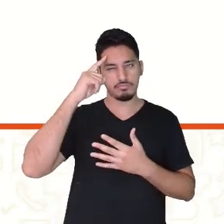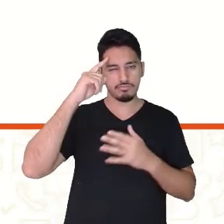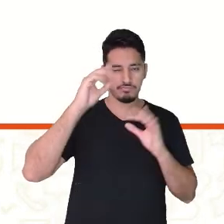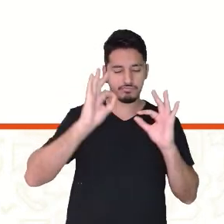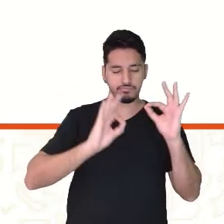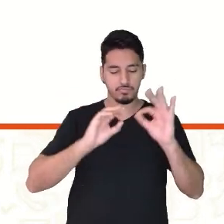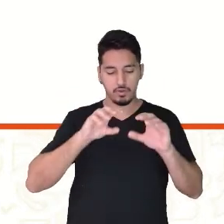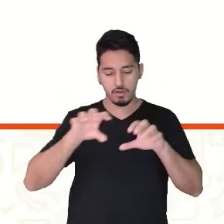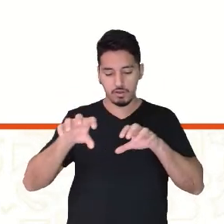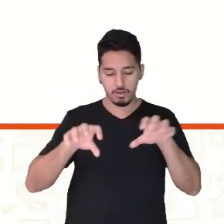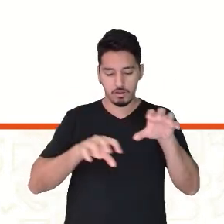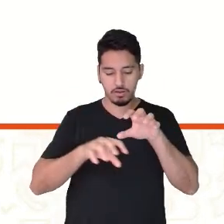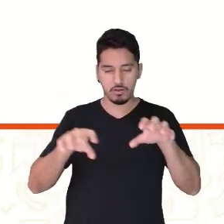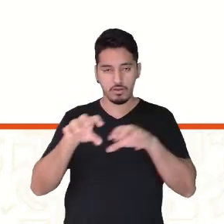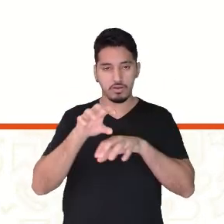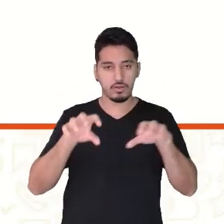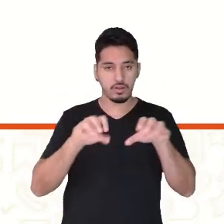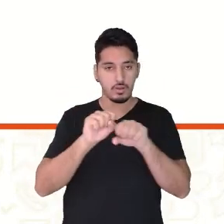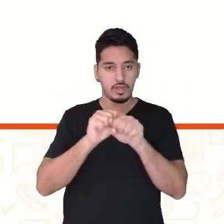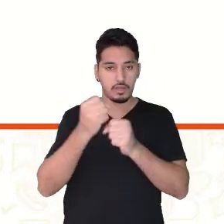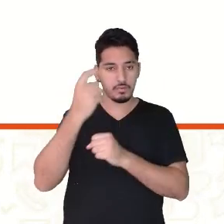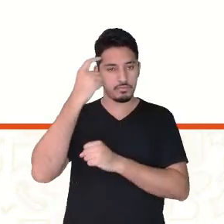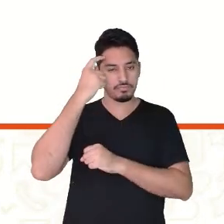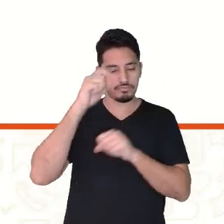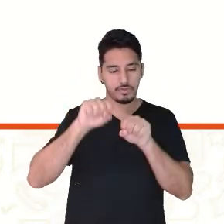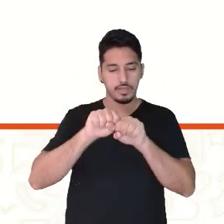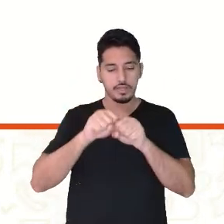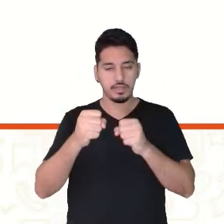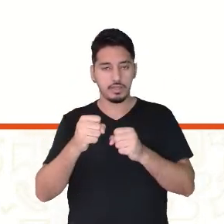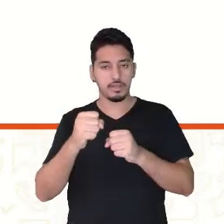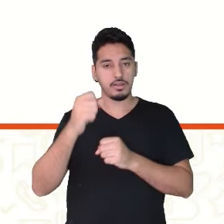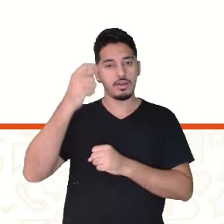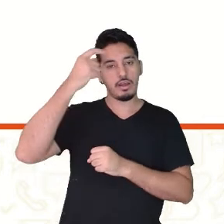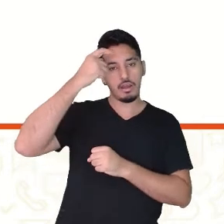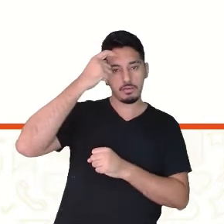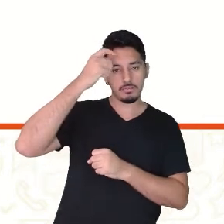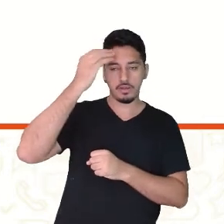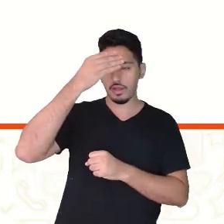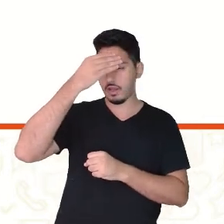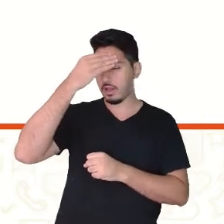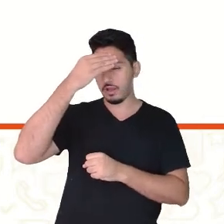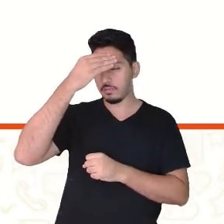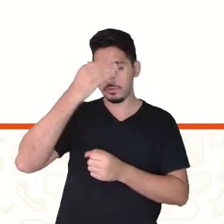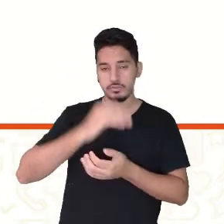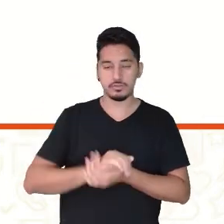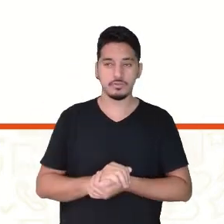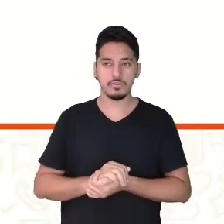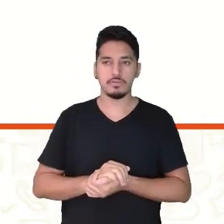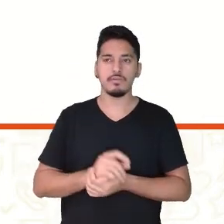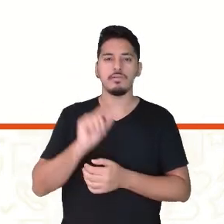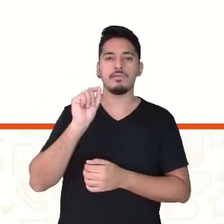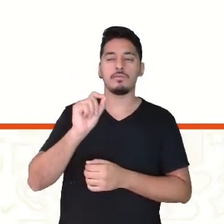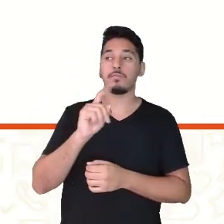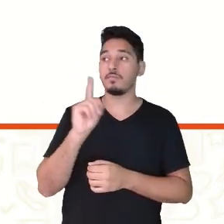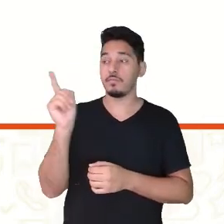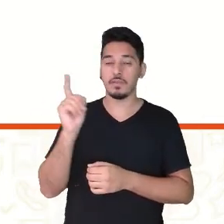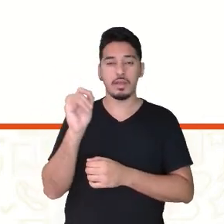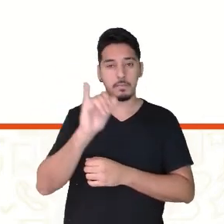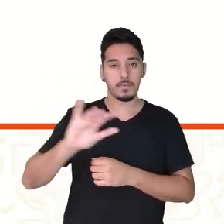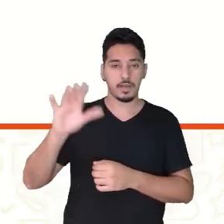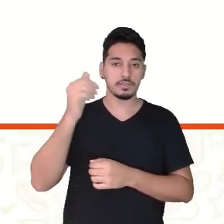que eu coloquei aqui um quebra-cabeça onde a imagem da criança, da menina, ela está toda